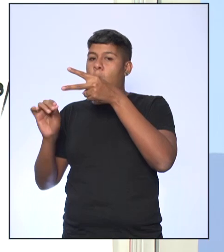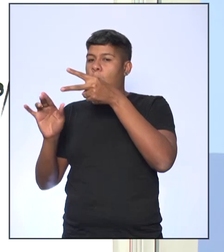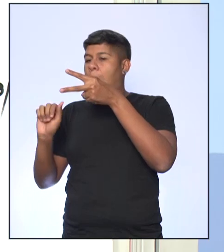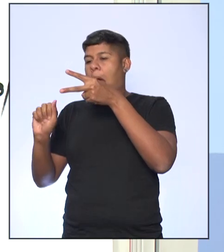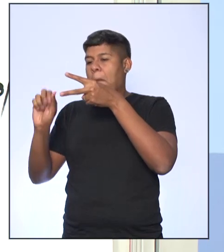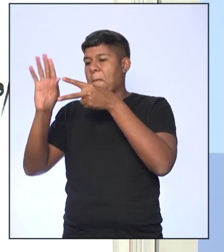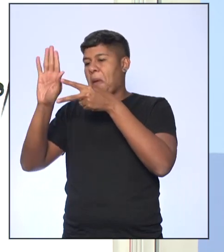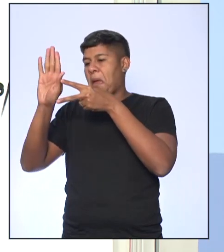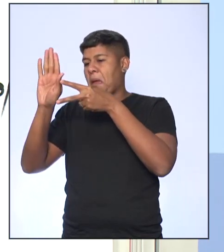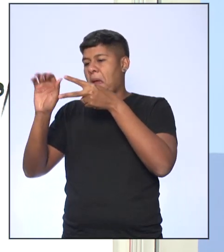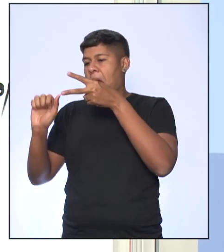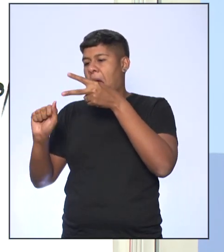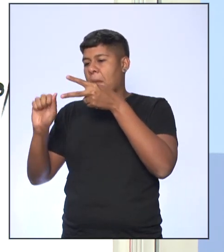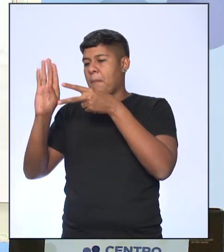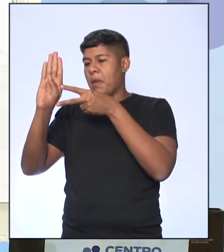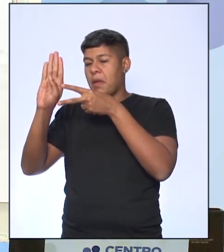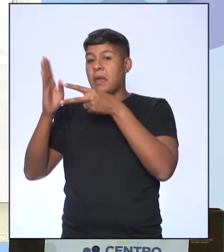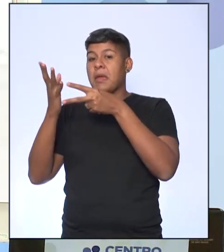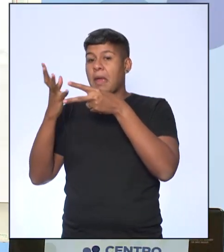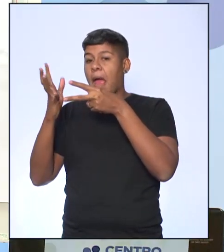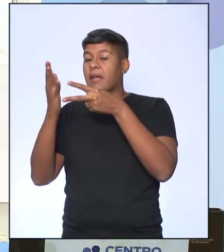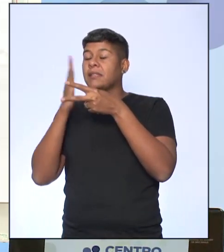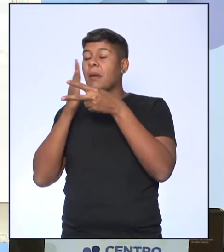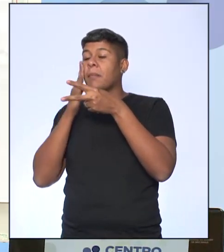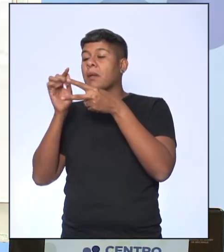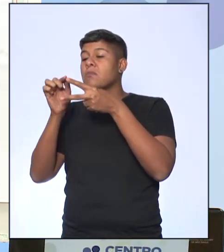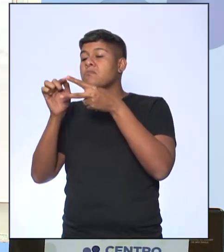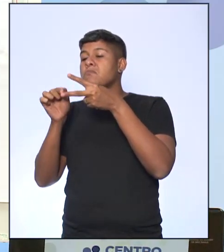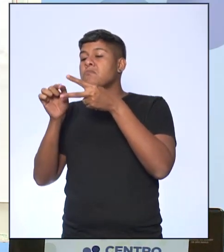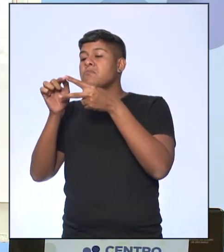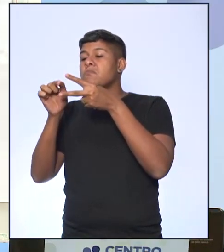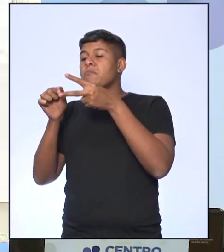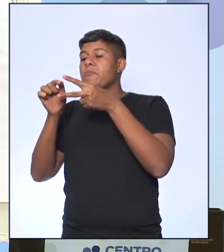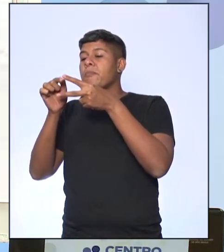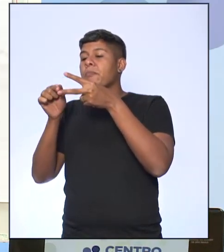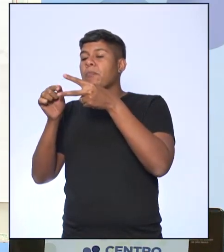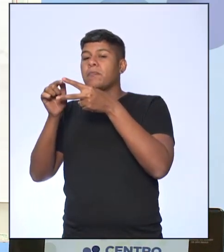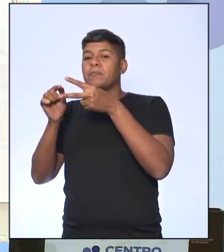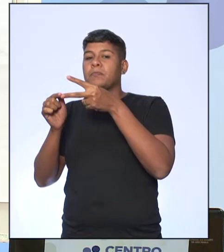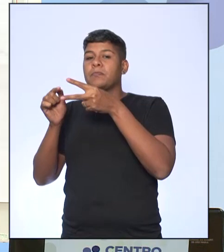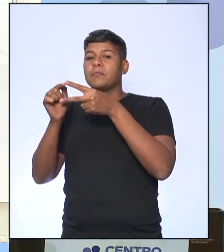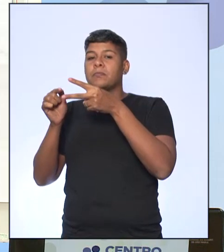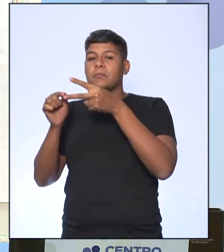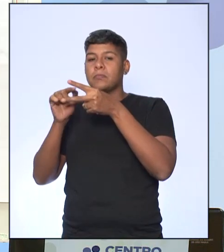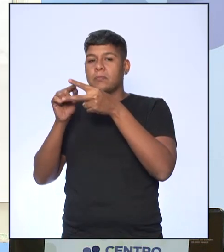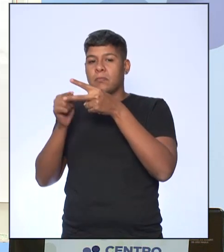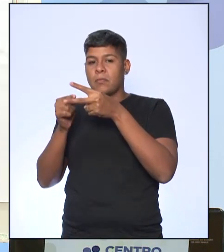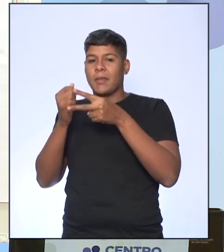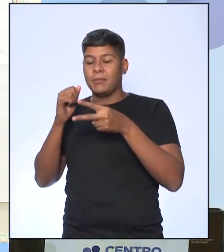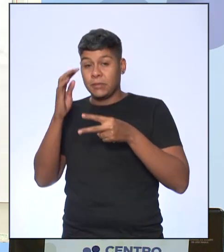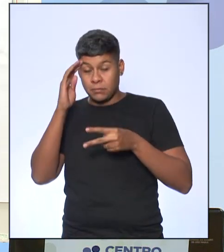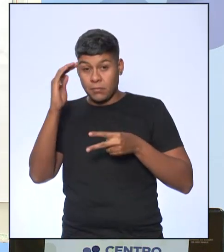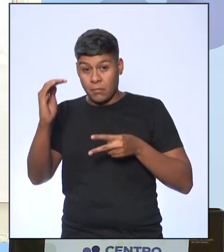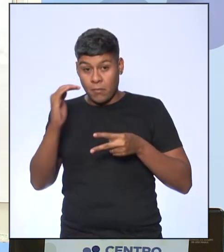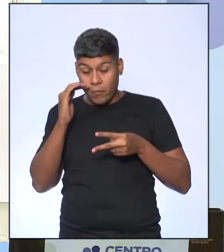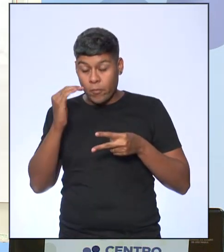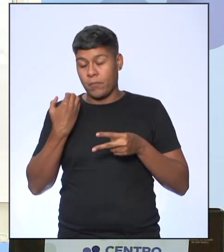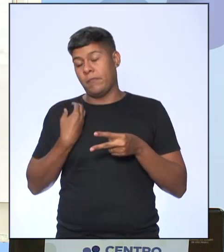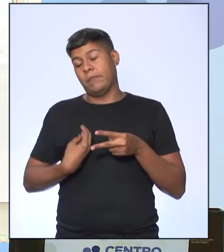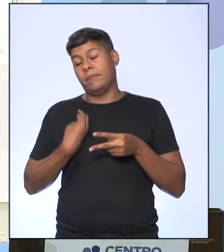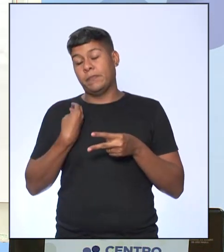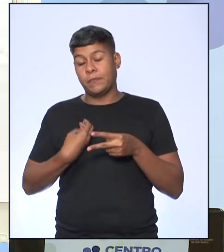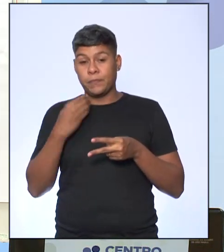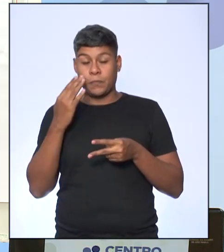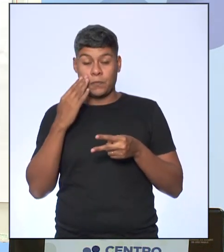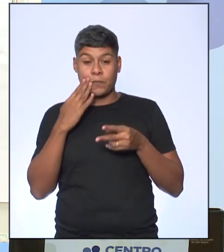pontos qualquer, A e B, e eu quero medir qual que é o ângulo. Prestem bastante atenção nisso. Eu